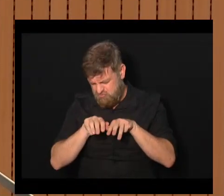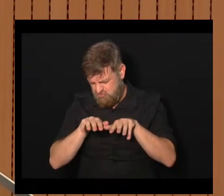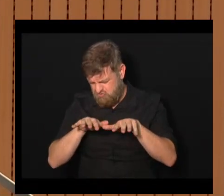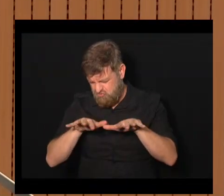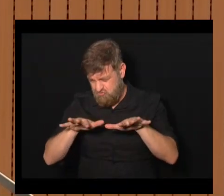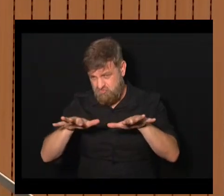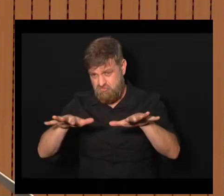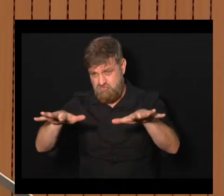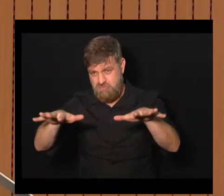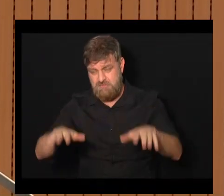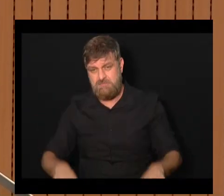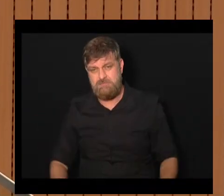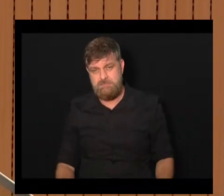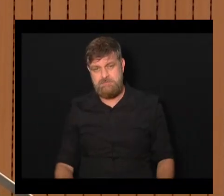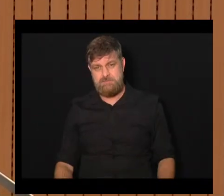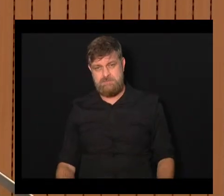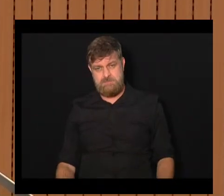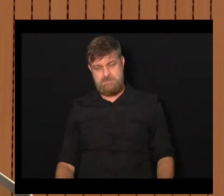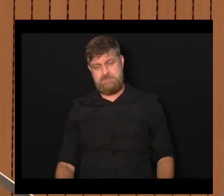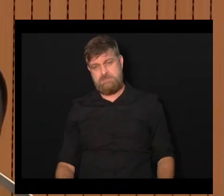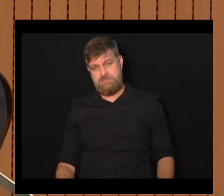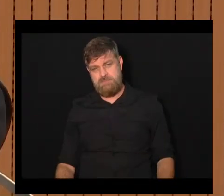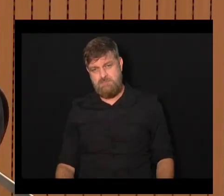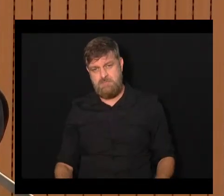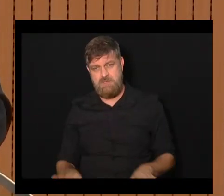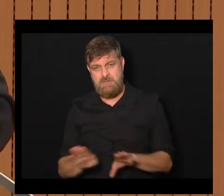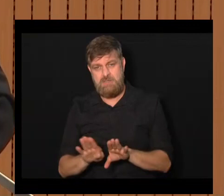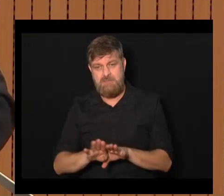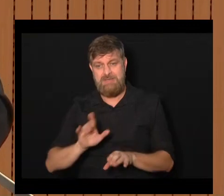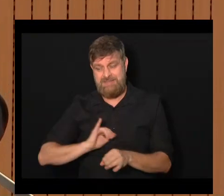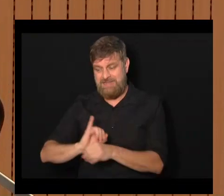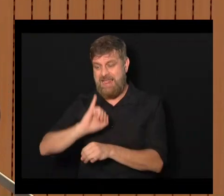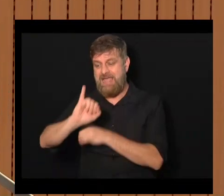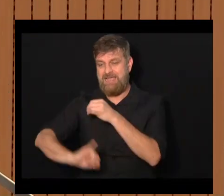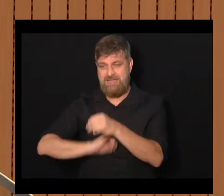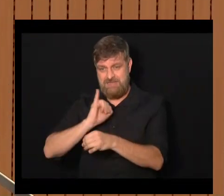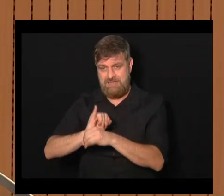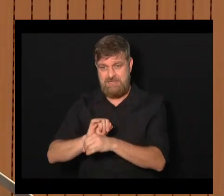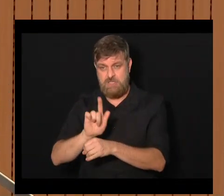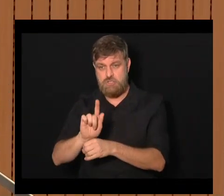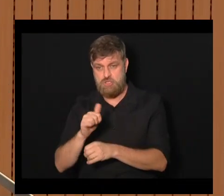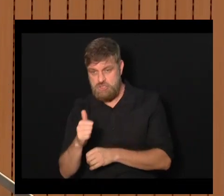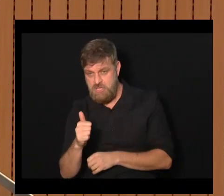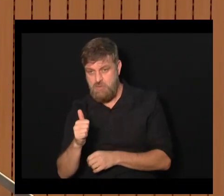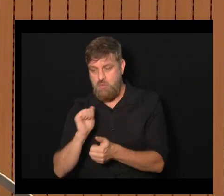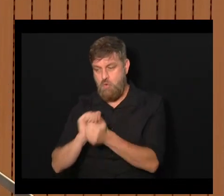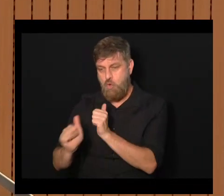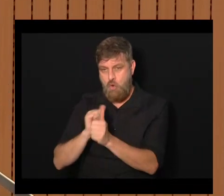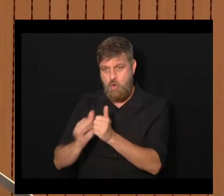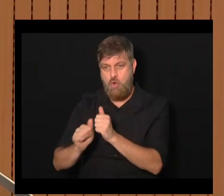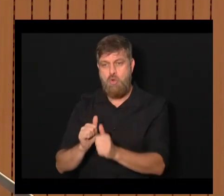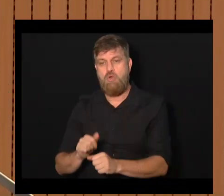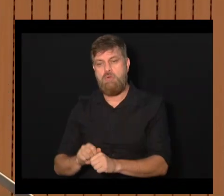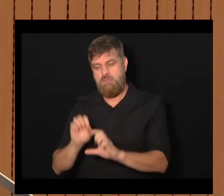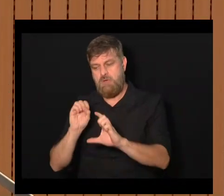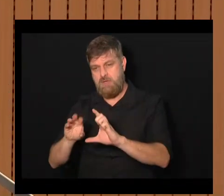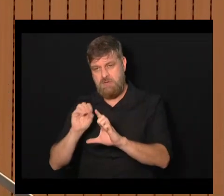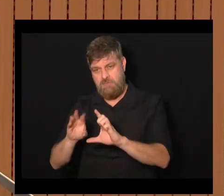vai crescendo e passa também pela internet, o G1, Globo Esporte,